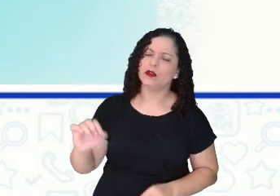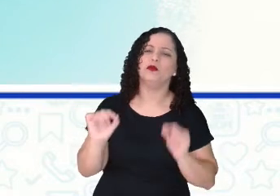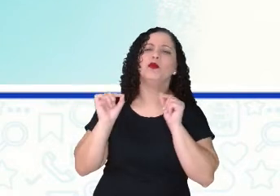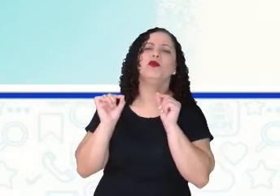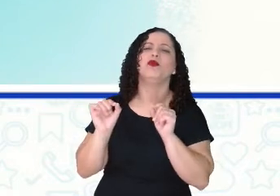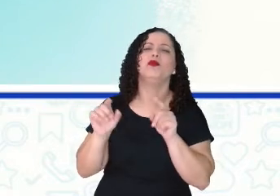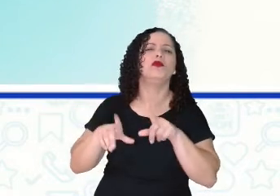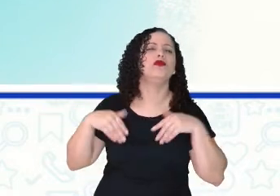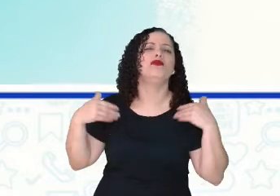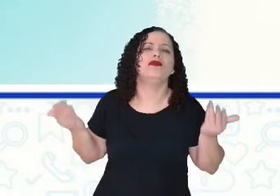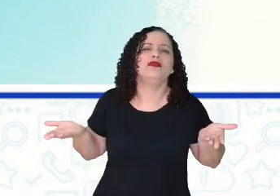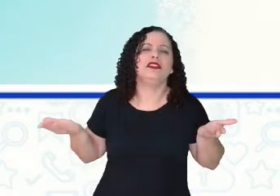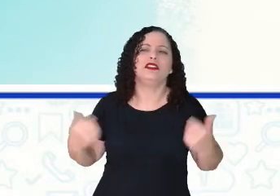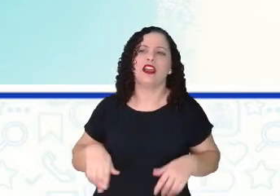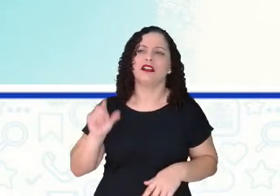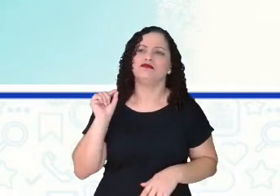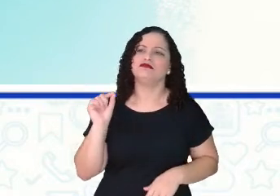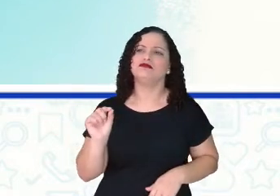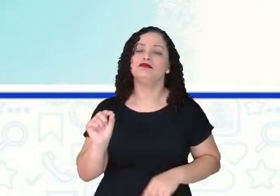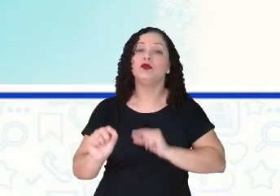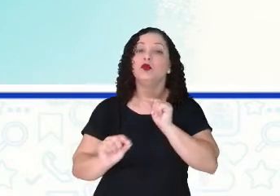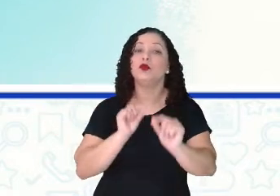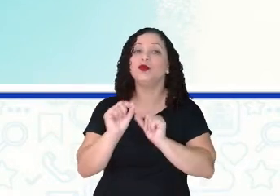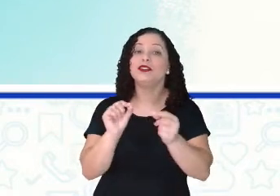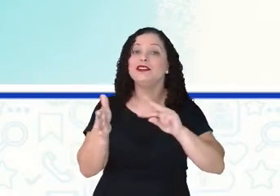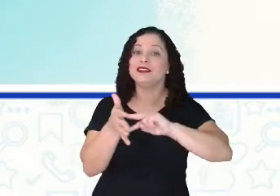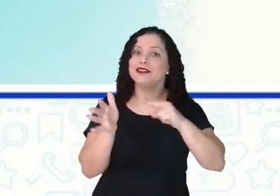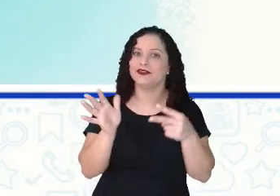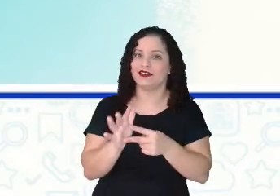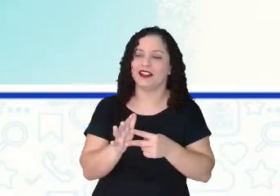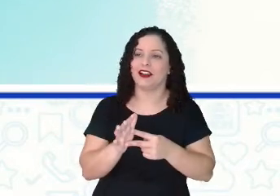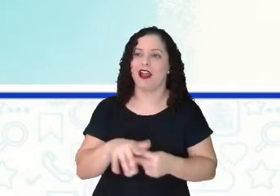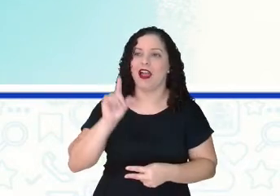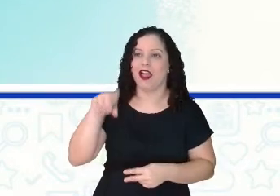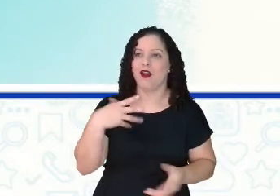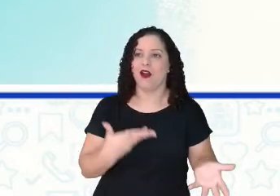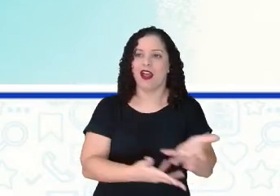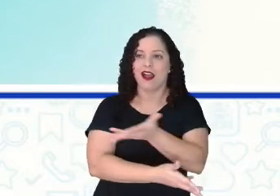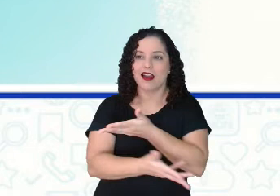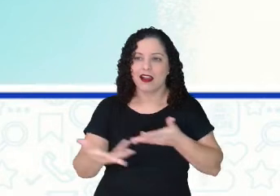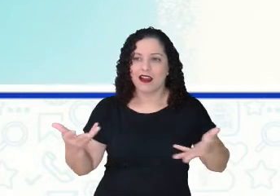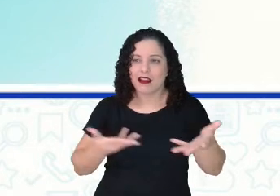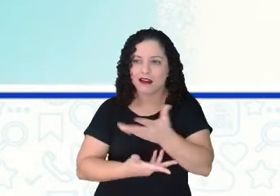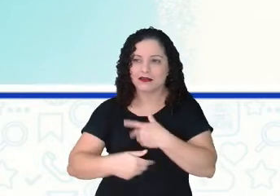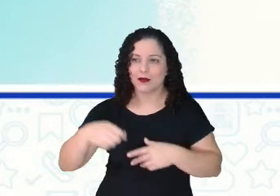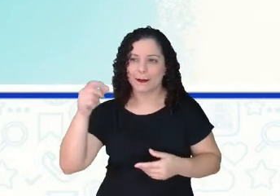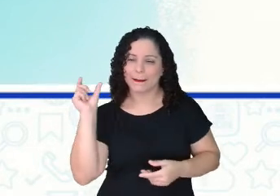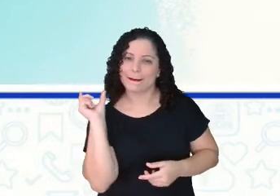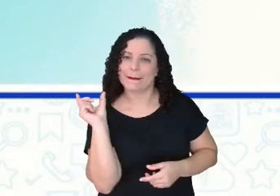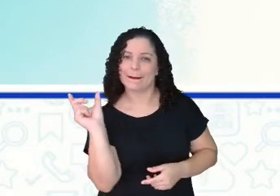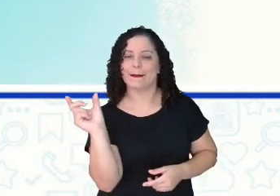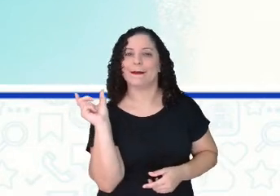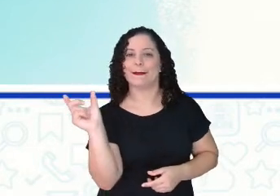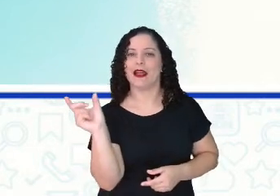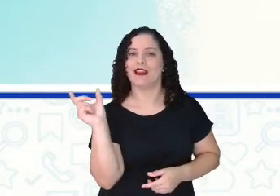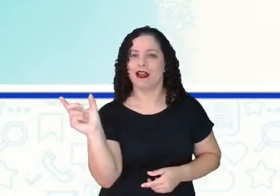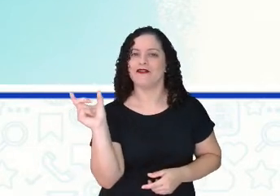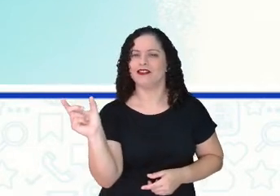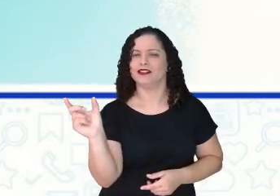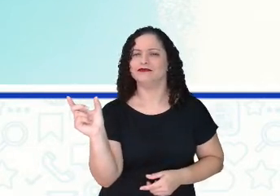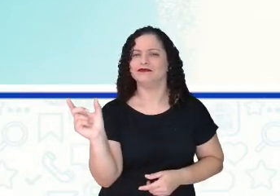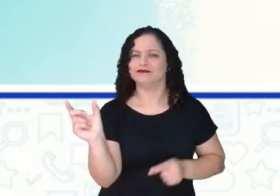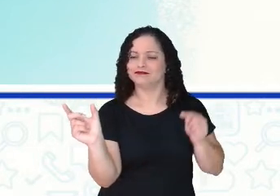Hiperônimo e hipônimo, não é? Consiste na relação existente entre um vocábulo de sentido